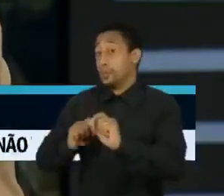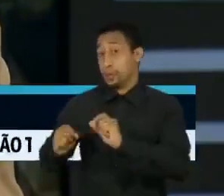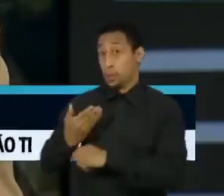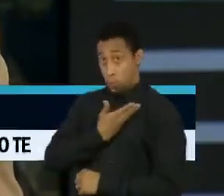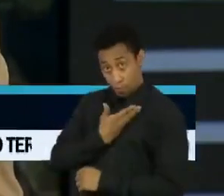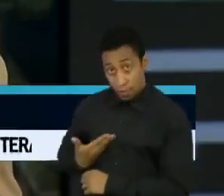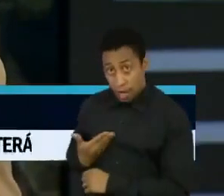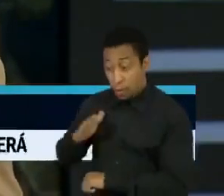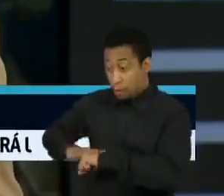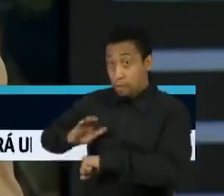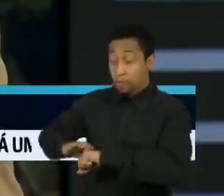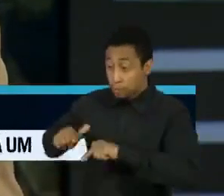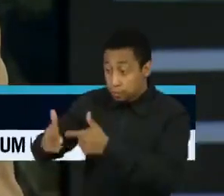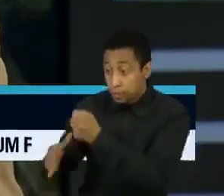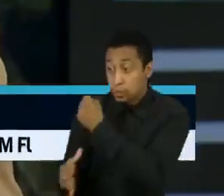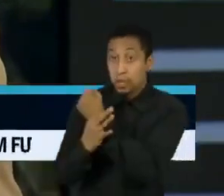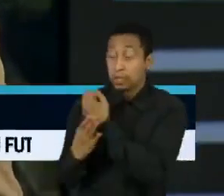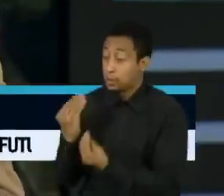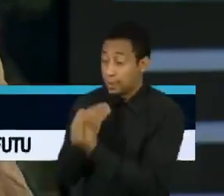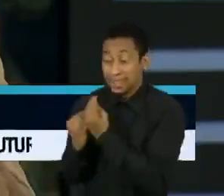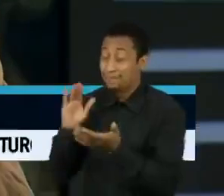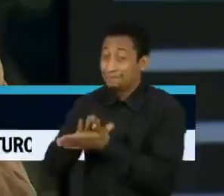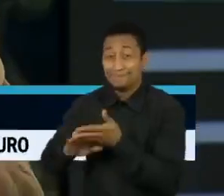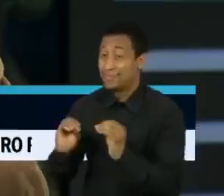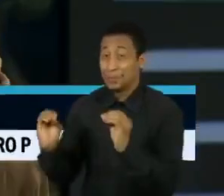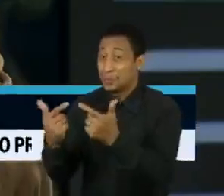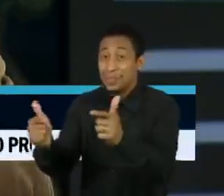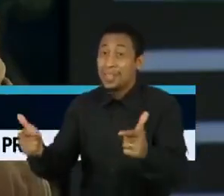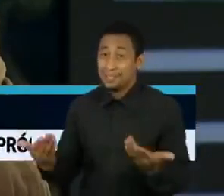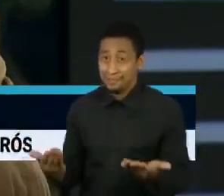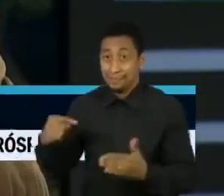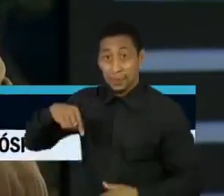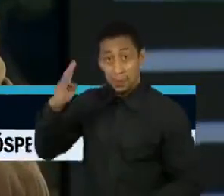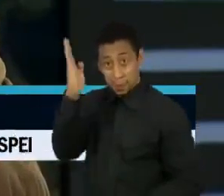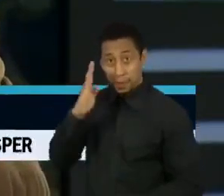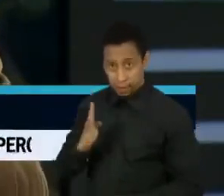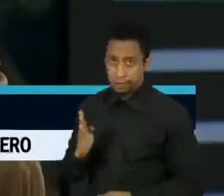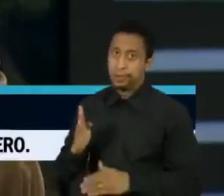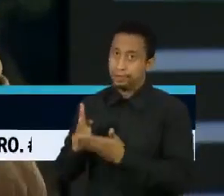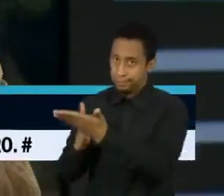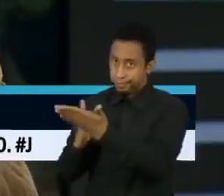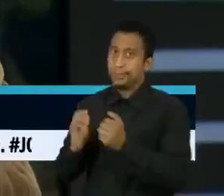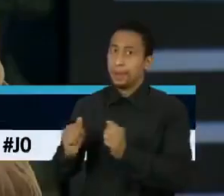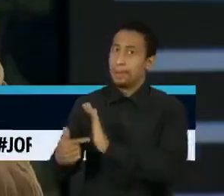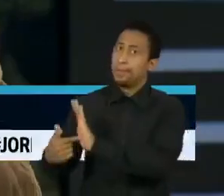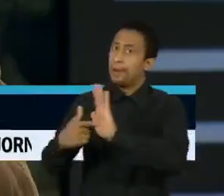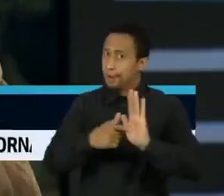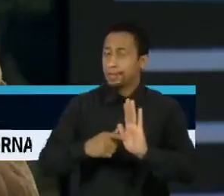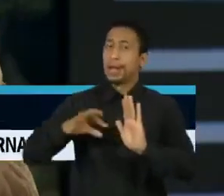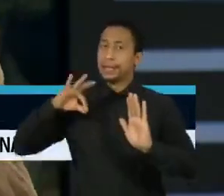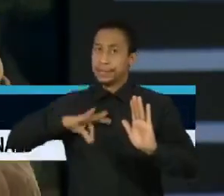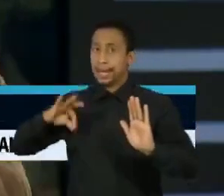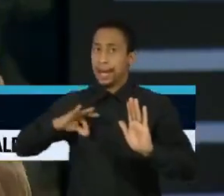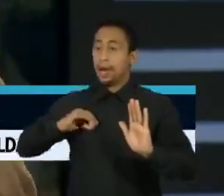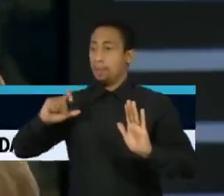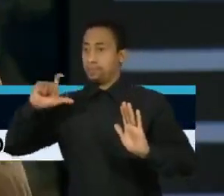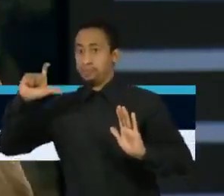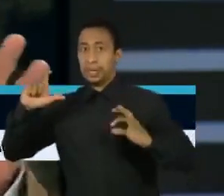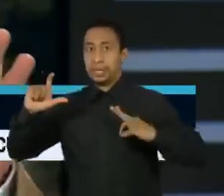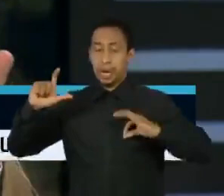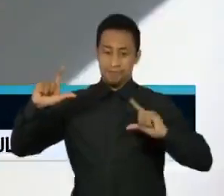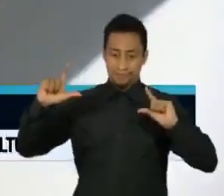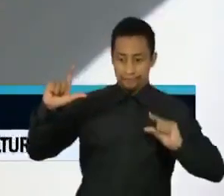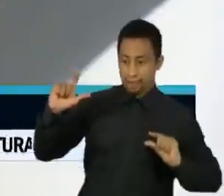segurança alimentar. E o Brasil, pela sua alta disfunção, certo, diferença de renda, de concentração, nós somos